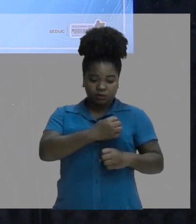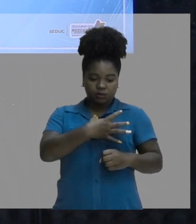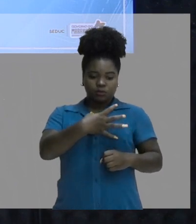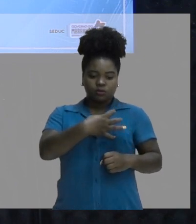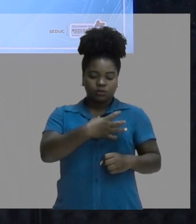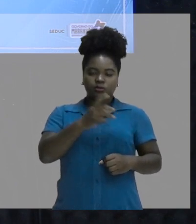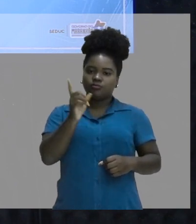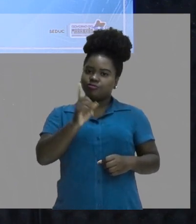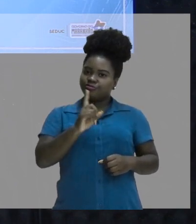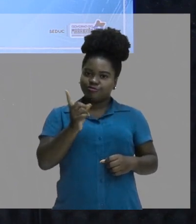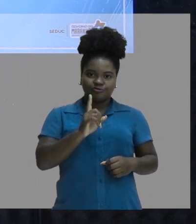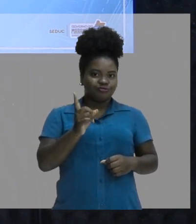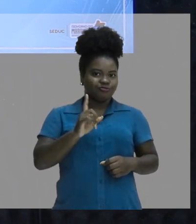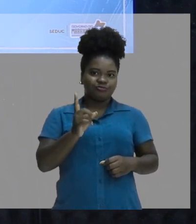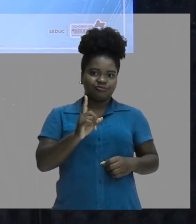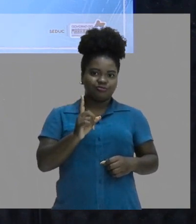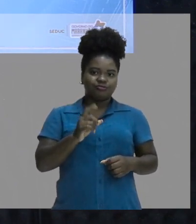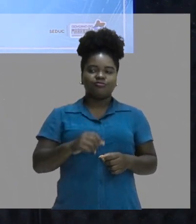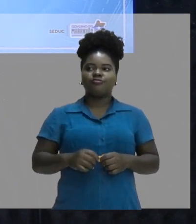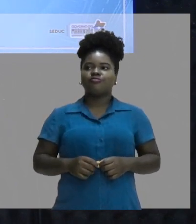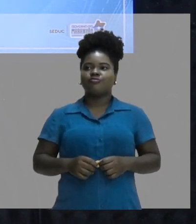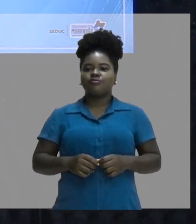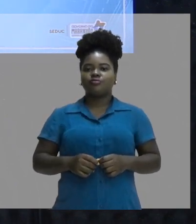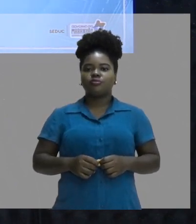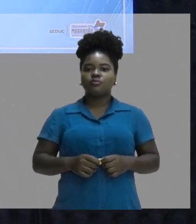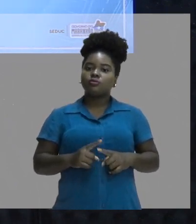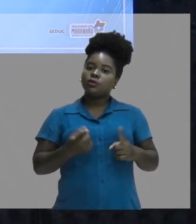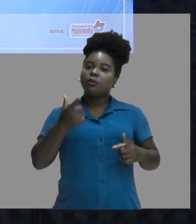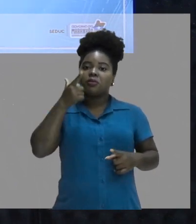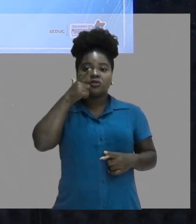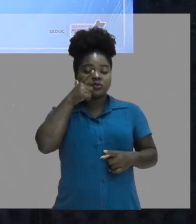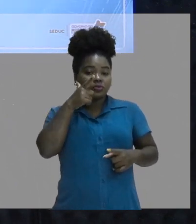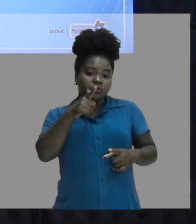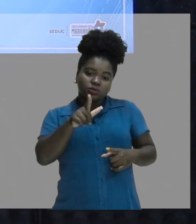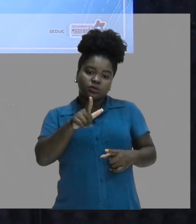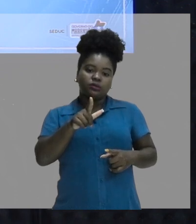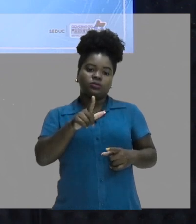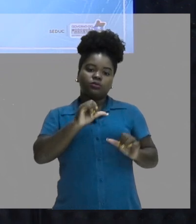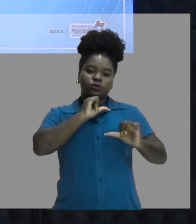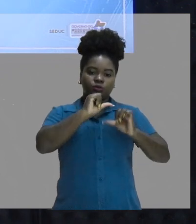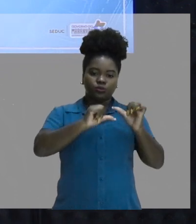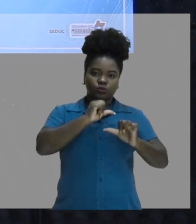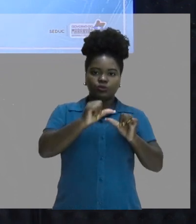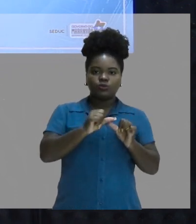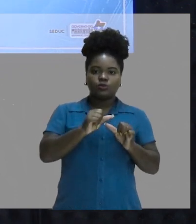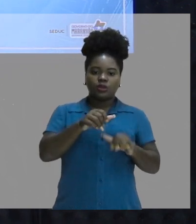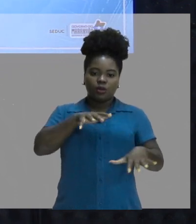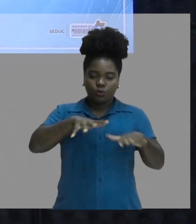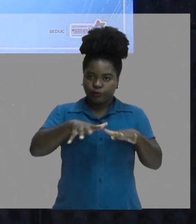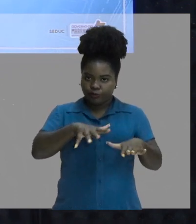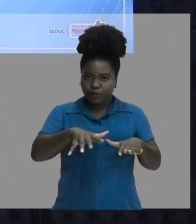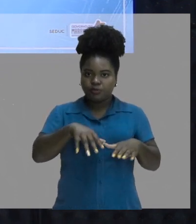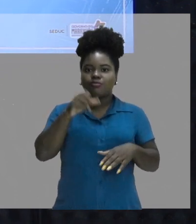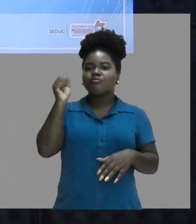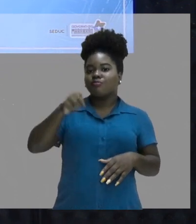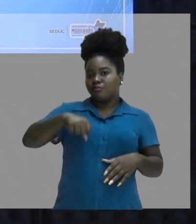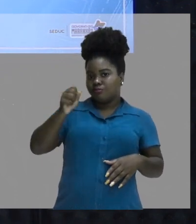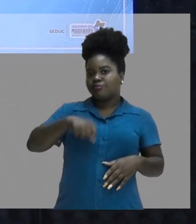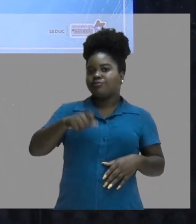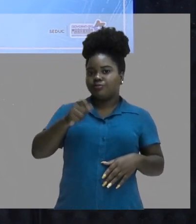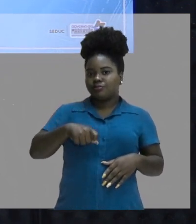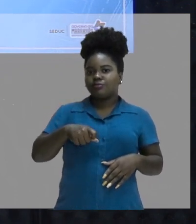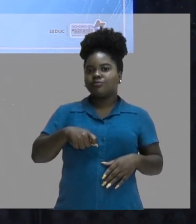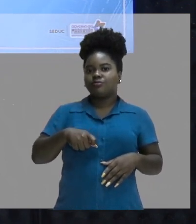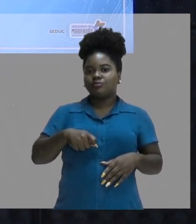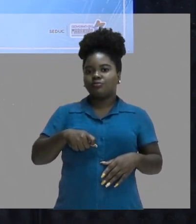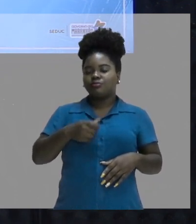bater. Obviamente que a gente consegue alterar, digamos, o ritmo cardíaco, a frequência cardíaca,